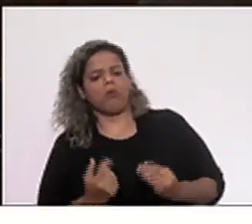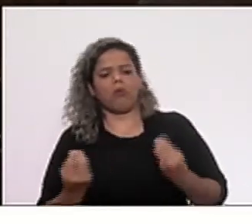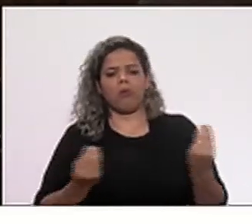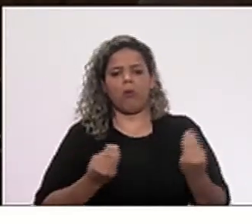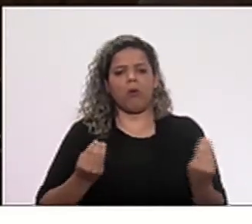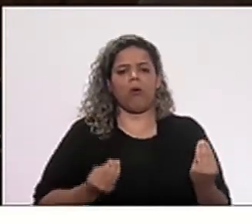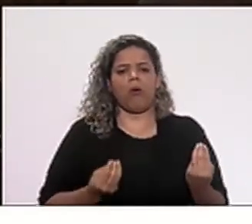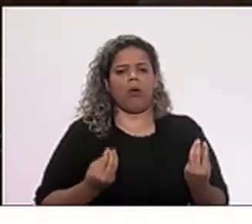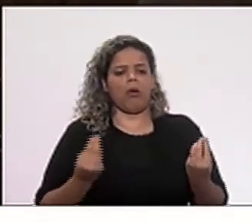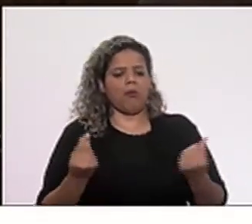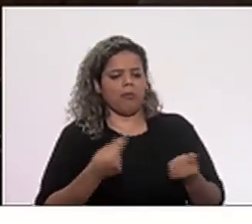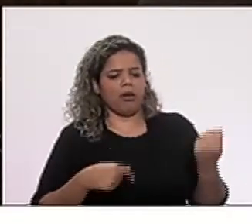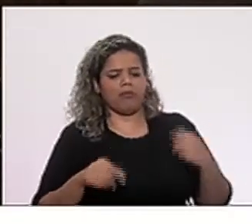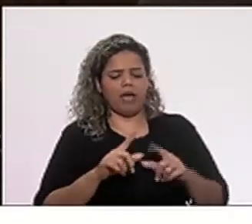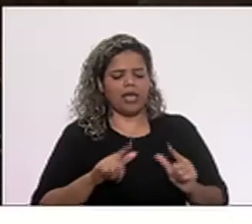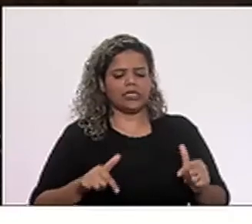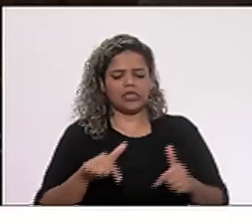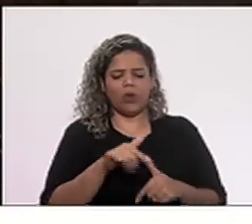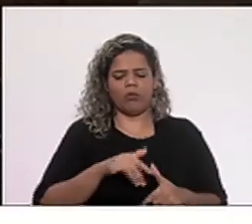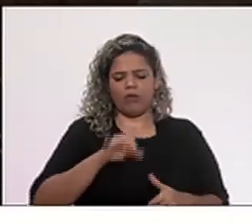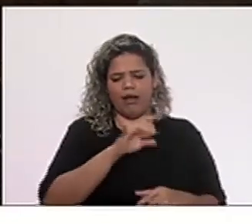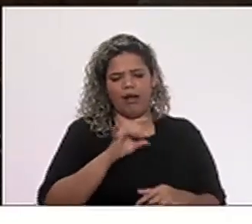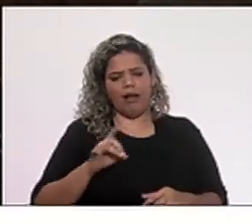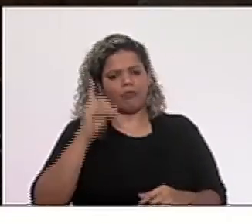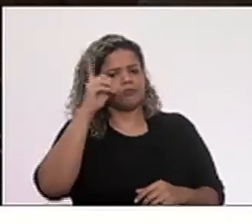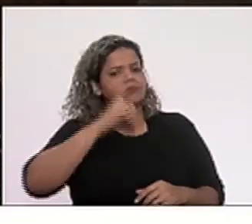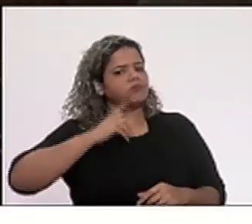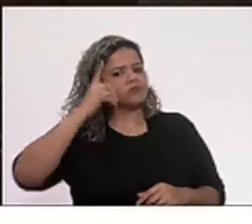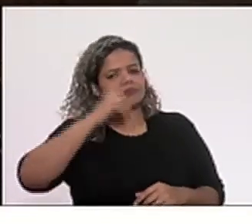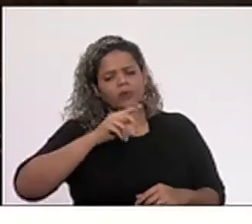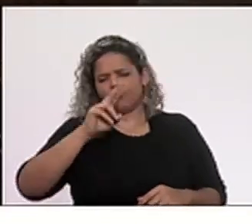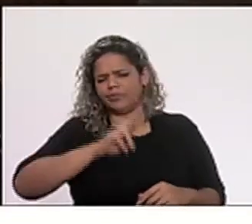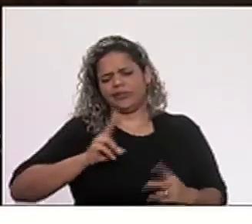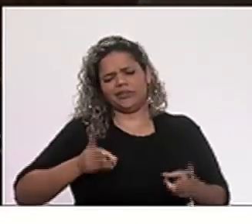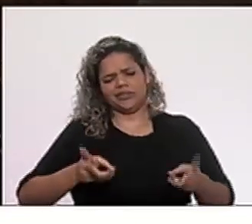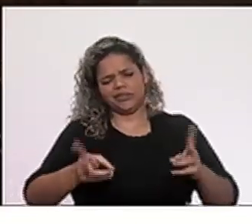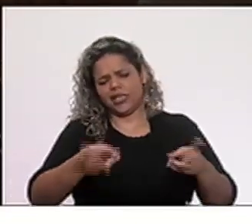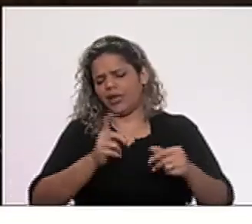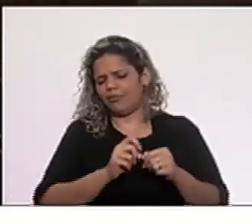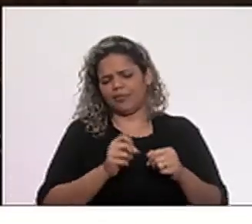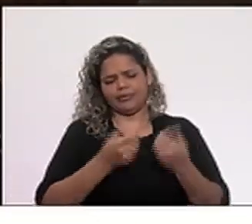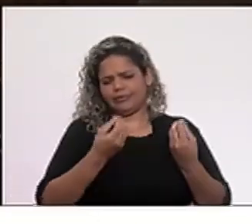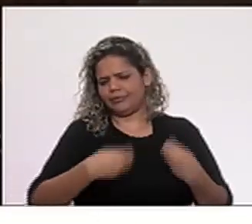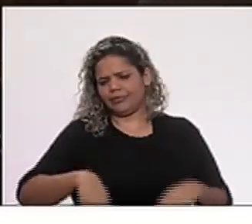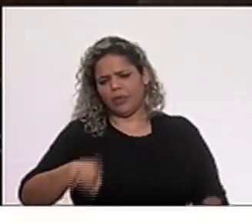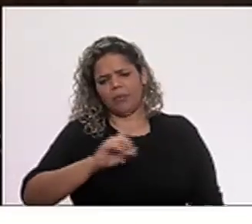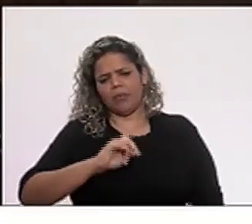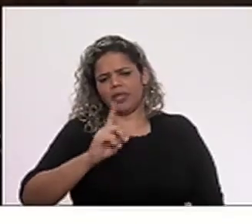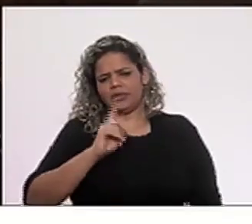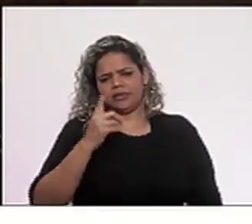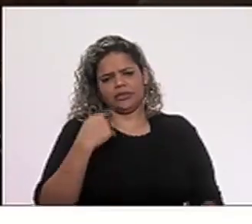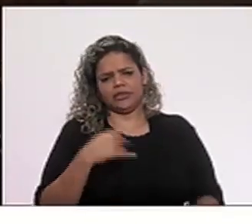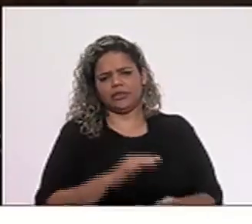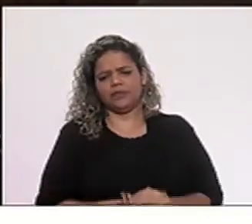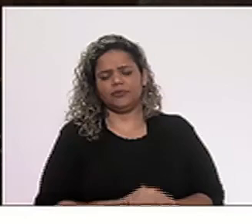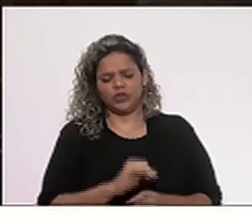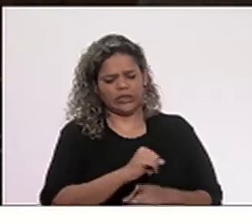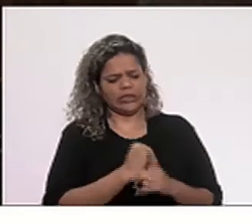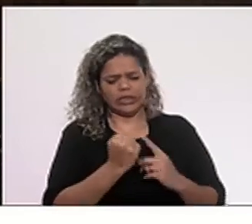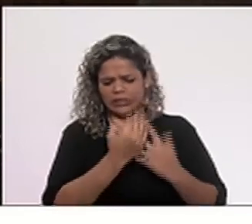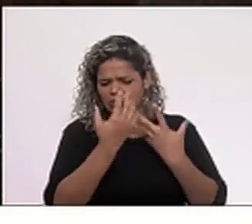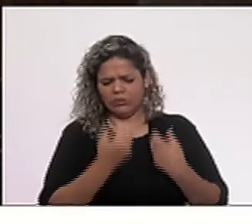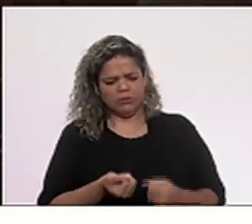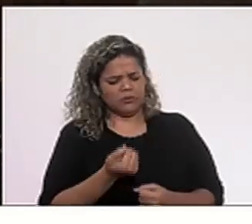e gestos e ações que têm sido usual e totalmente desaprovadas aí pela